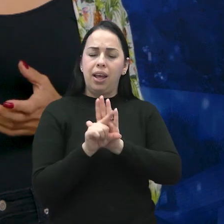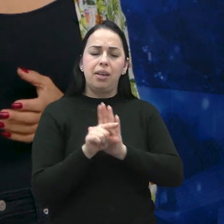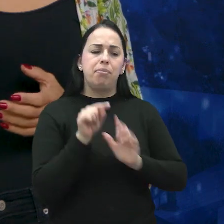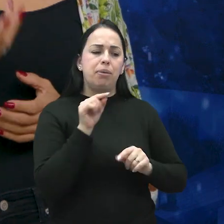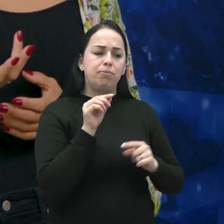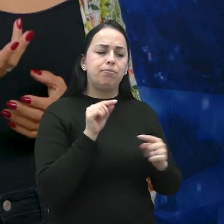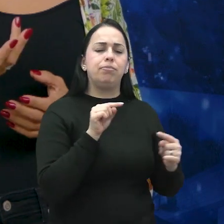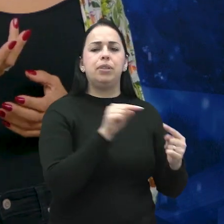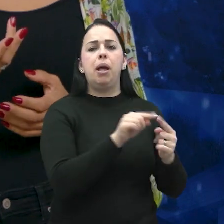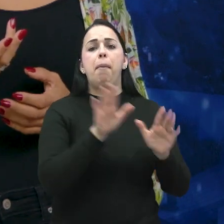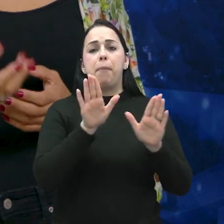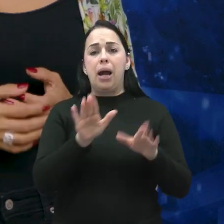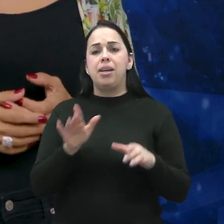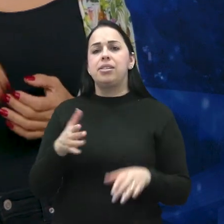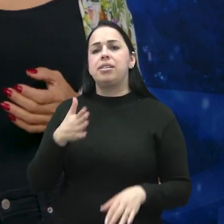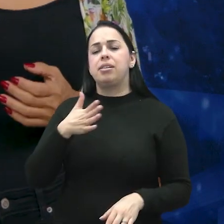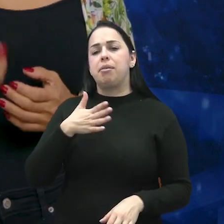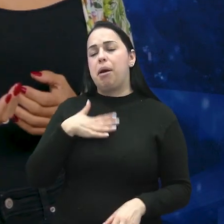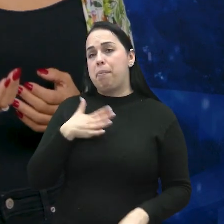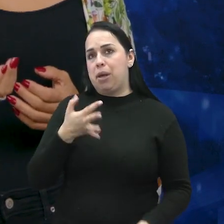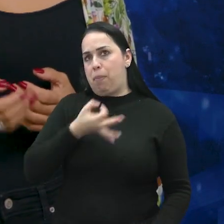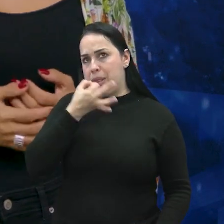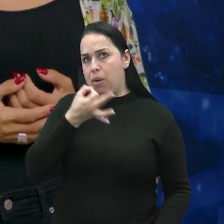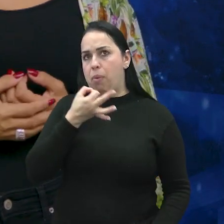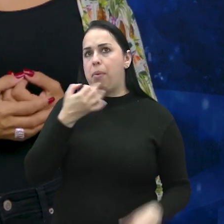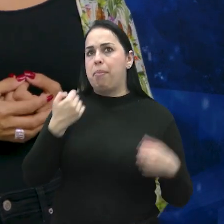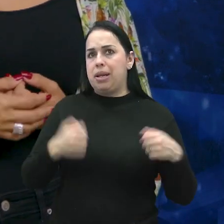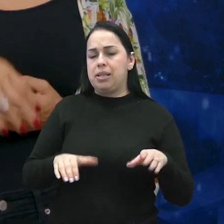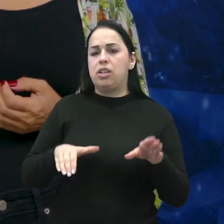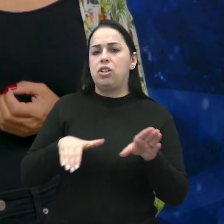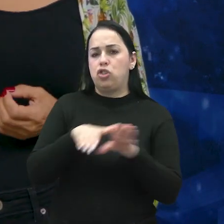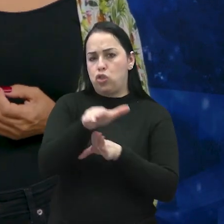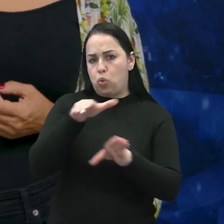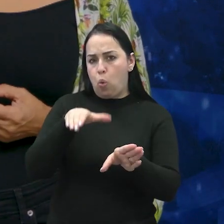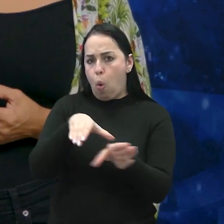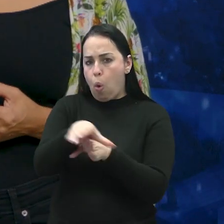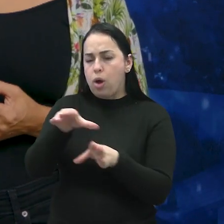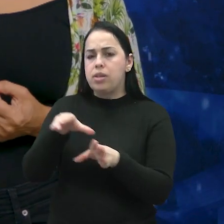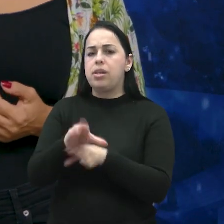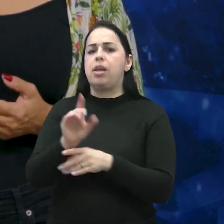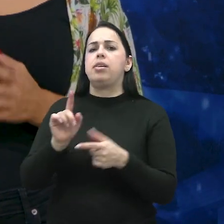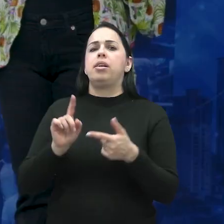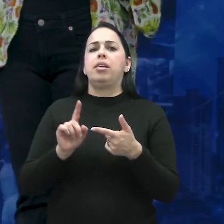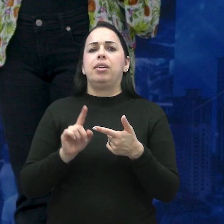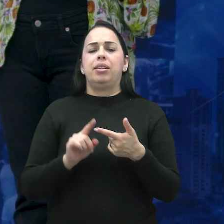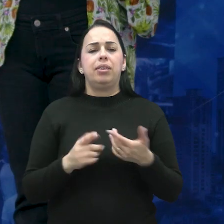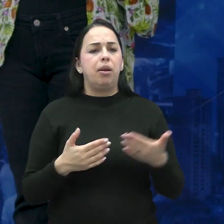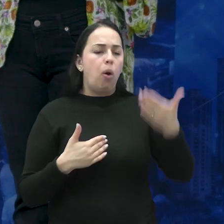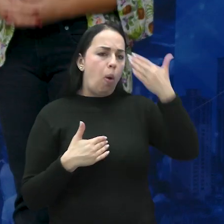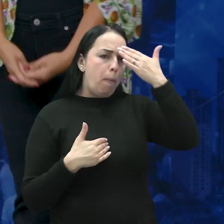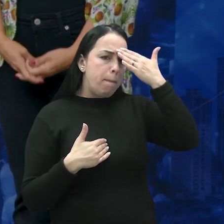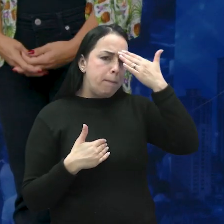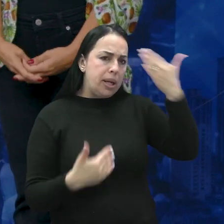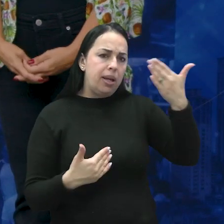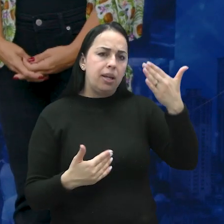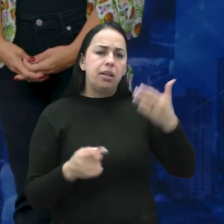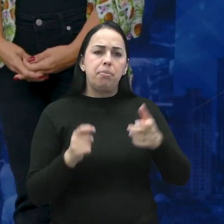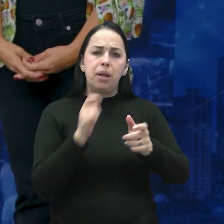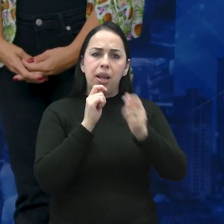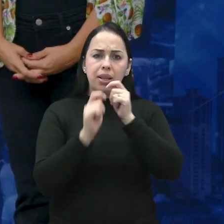muito mais pedagógico, né, de conscientização, de desmistificação também. Muito obrigado